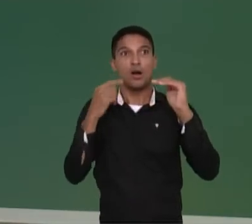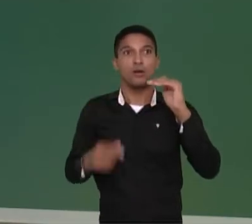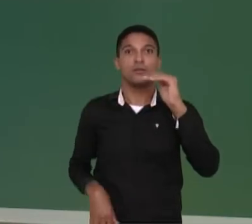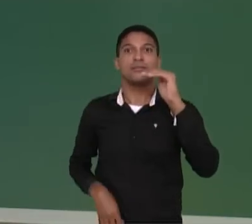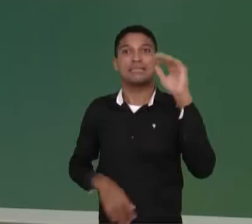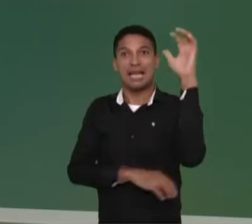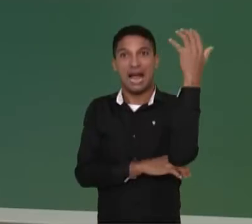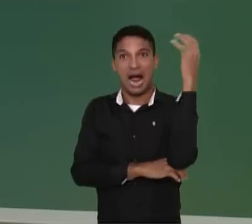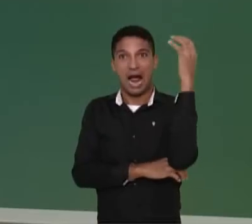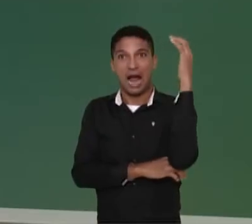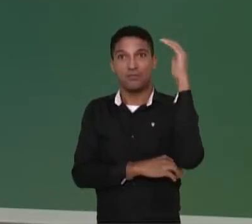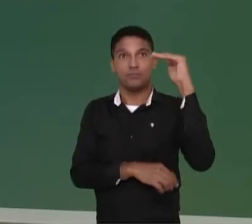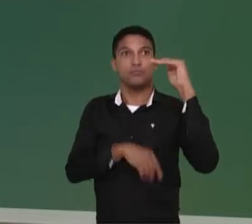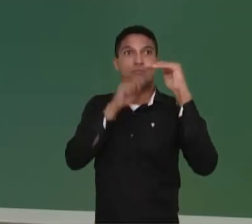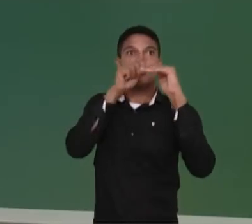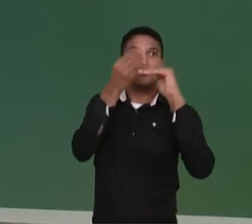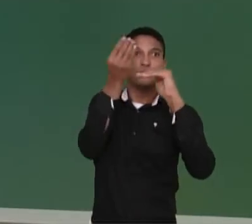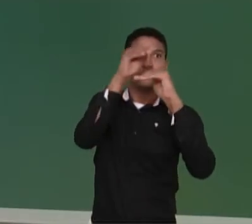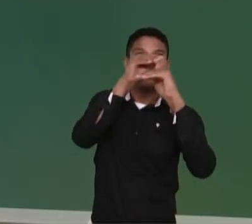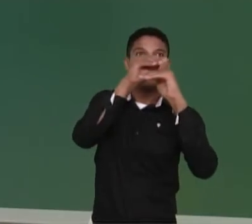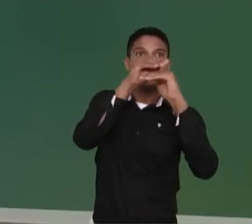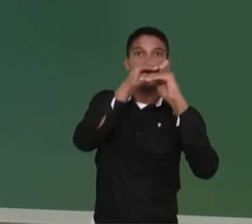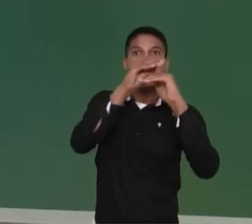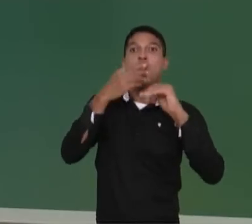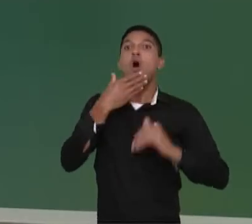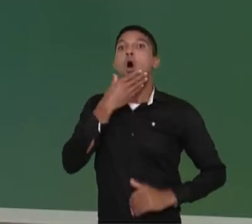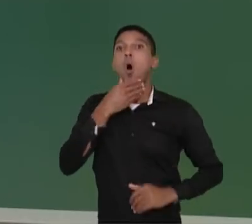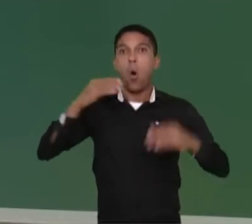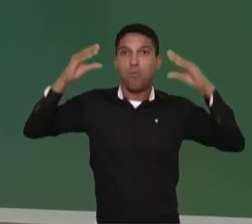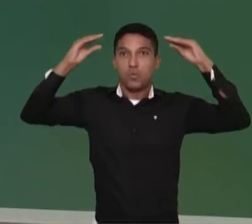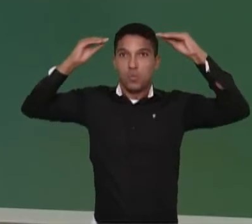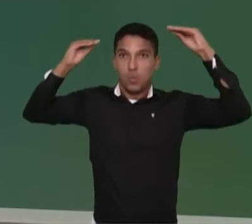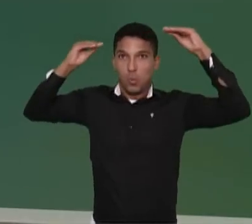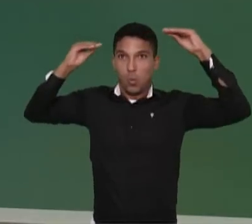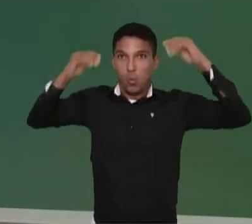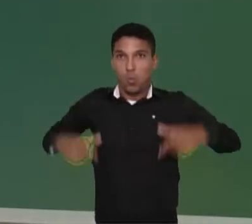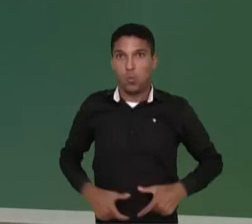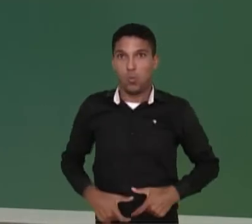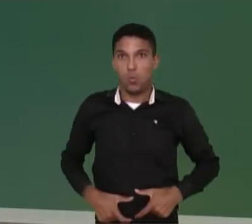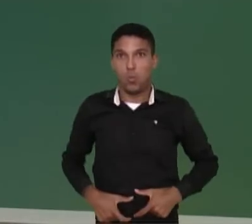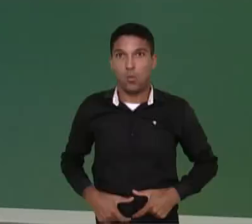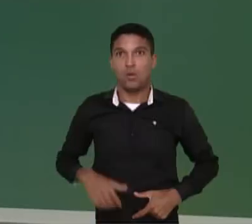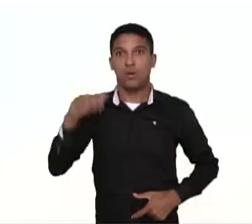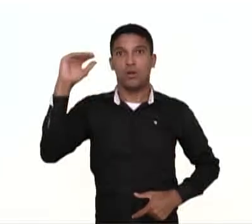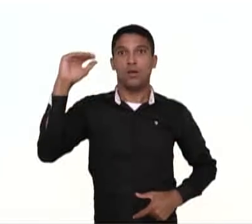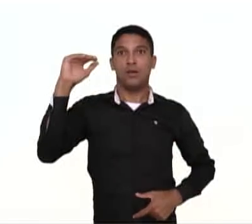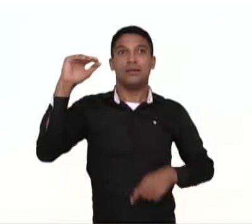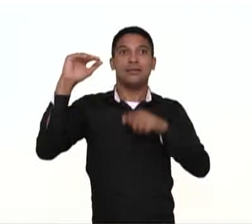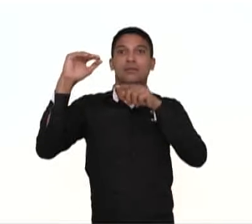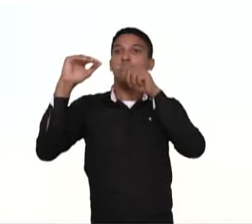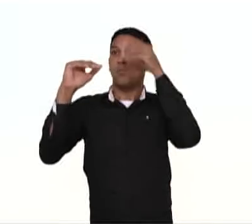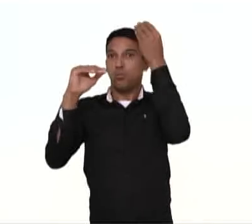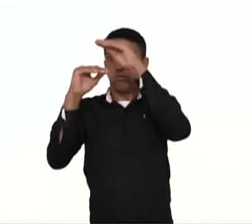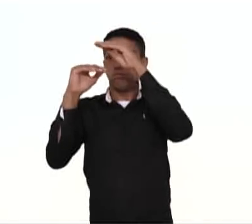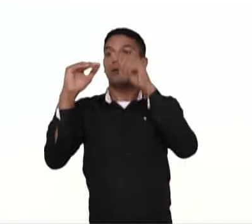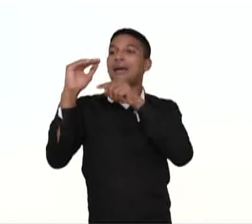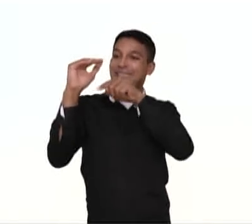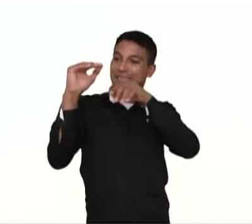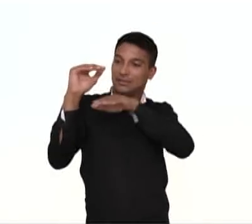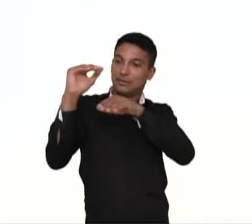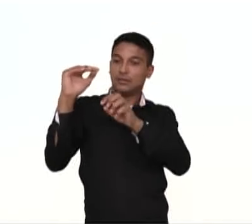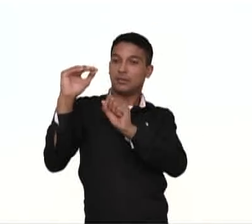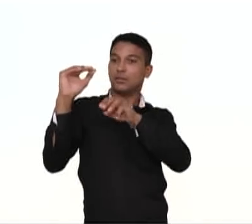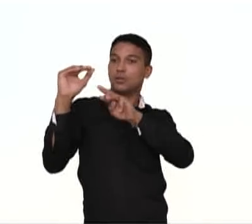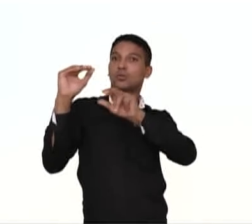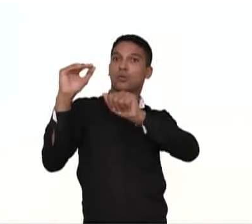homem, sombra do homem. Ok? Então, um tempinho para vocês copiarem o enunciado e nós já voltamos.